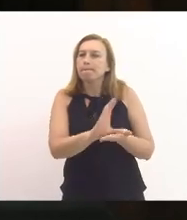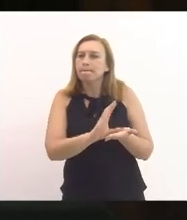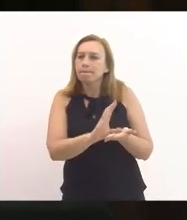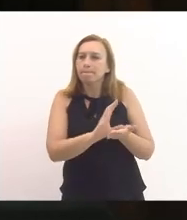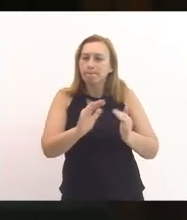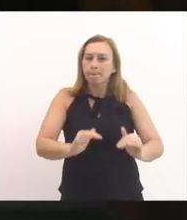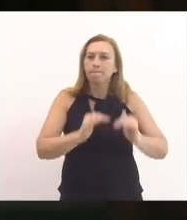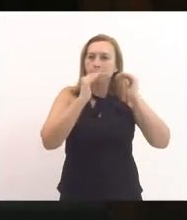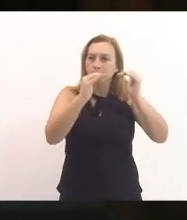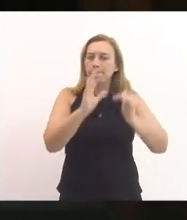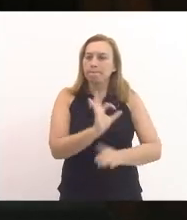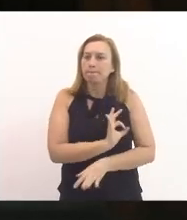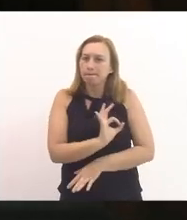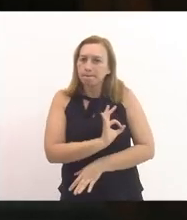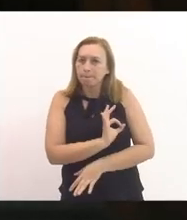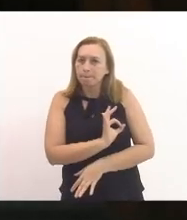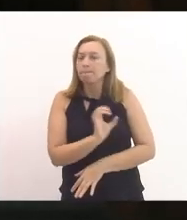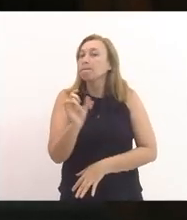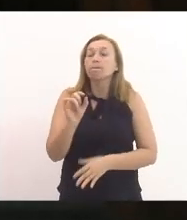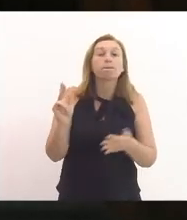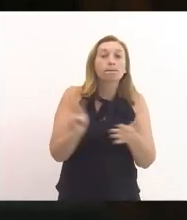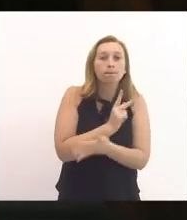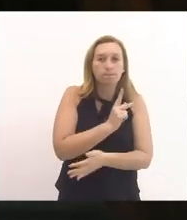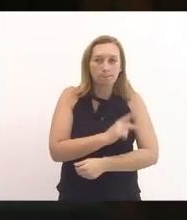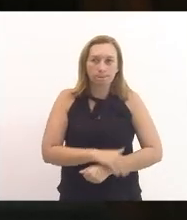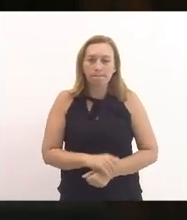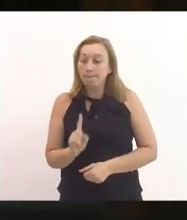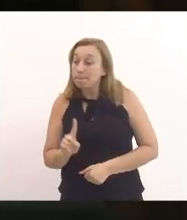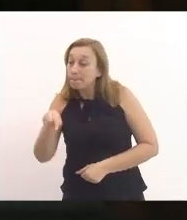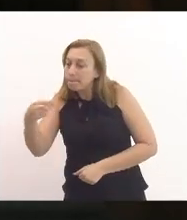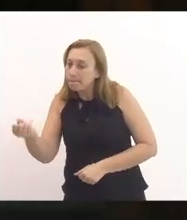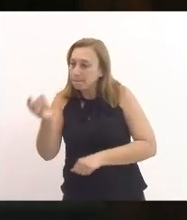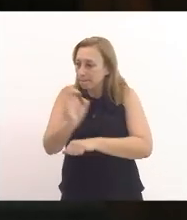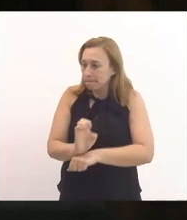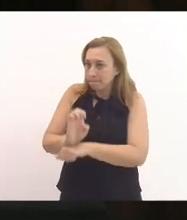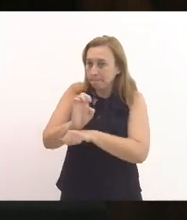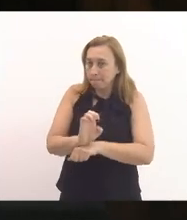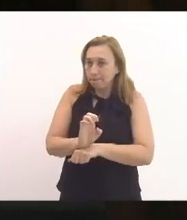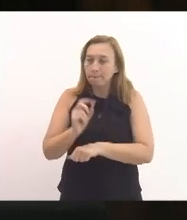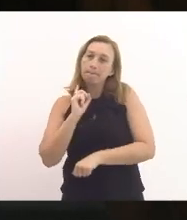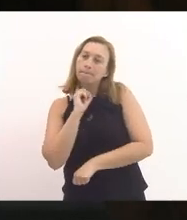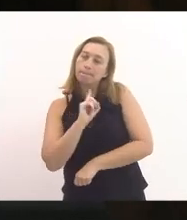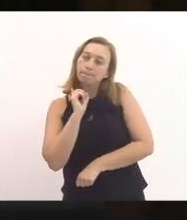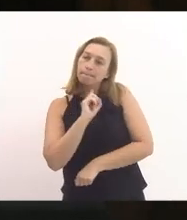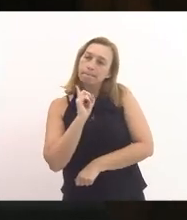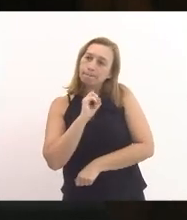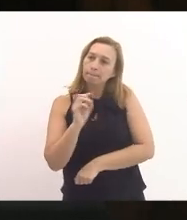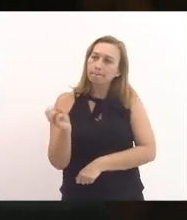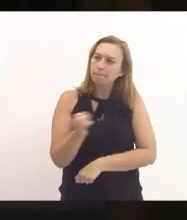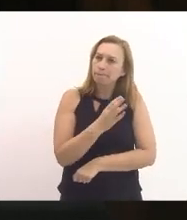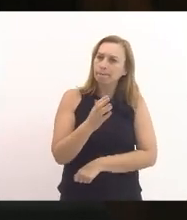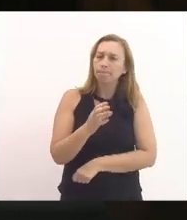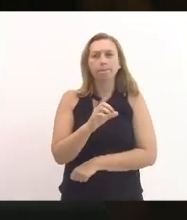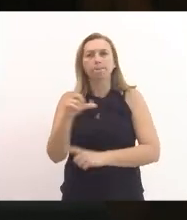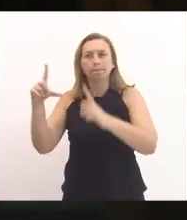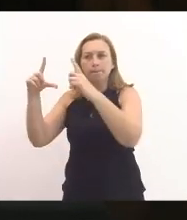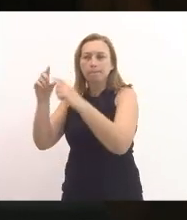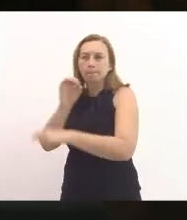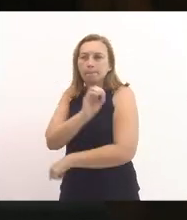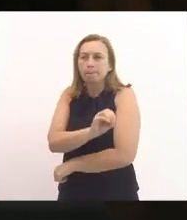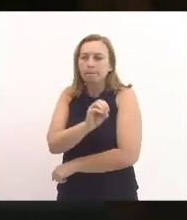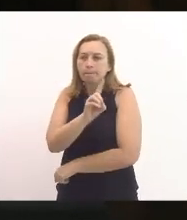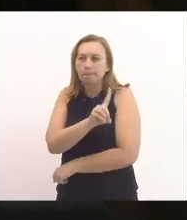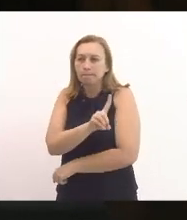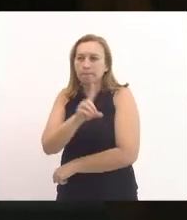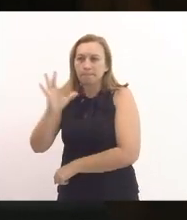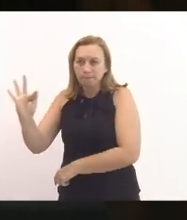superior de polícia o que que acontece né no outros estados como meninas recentemente no Distrito Federal nós temos